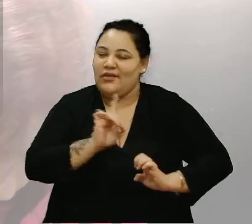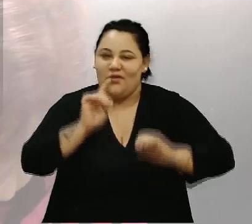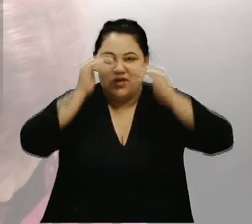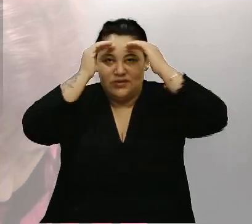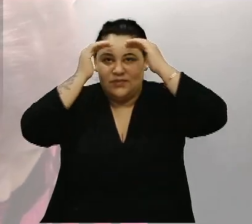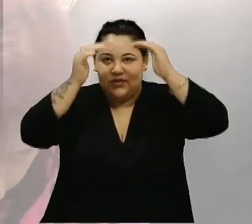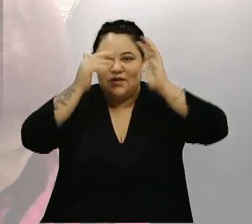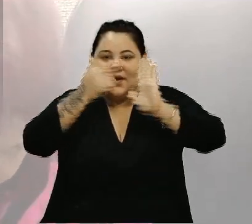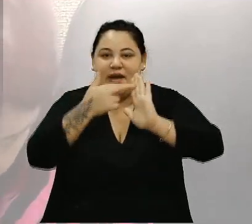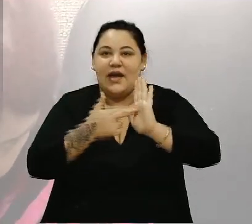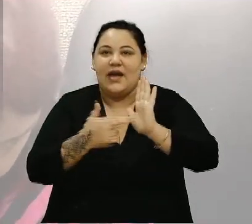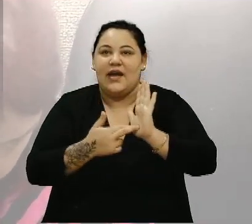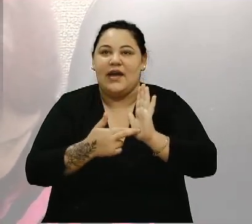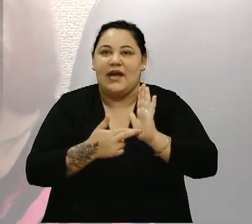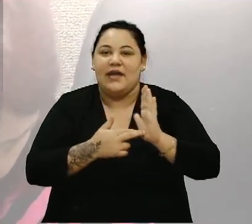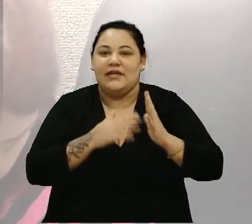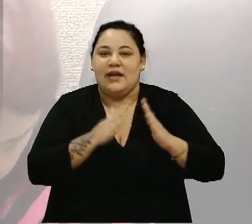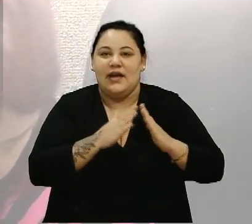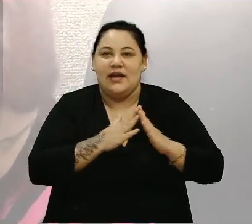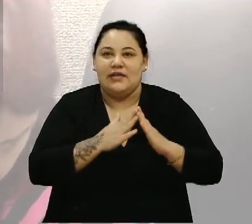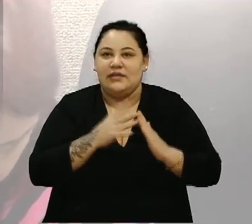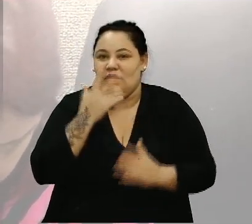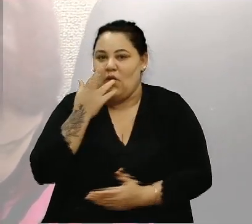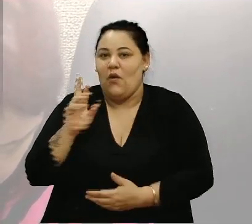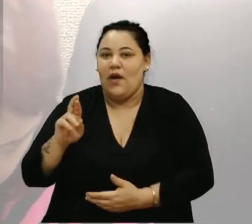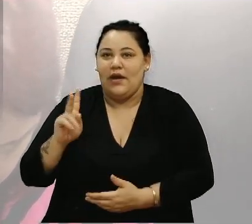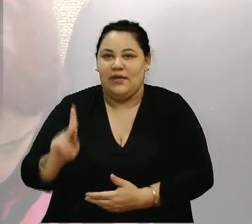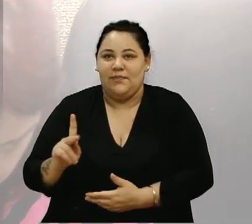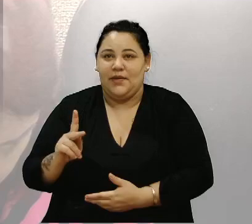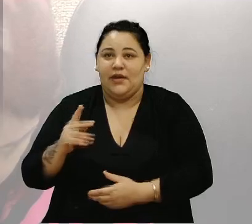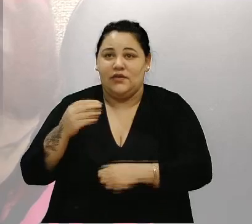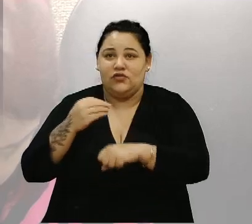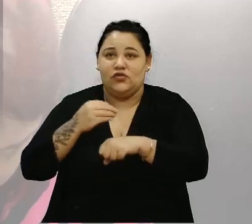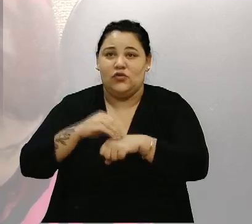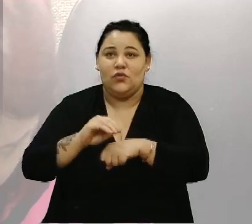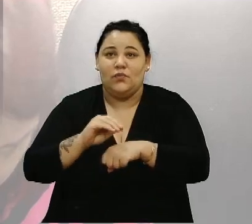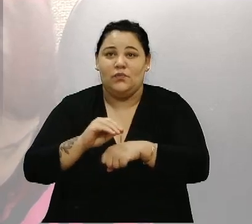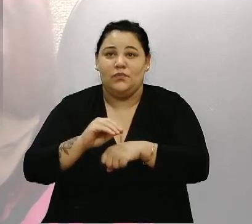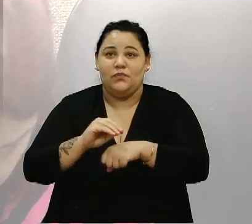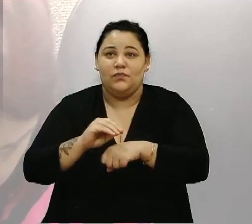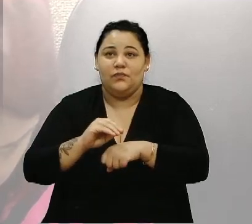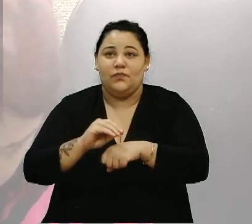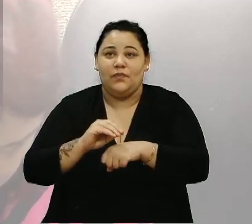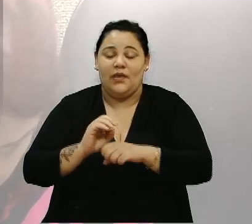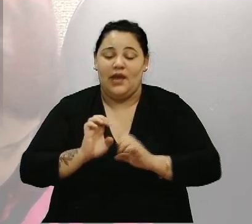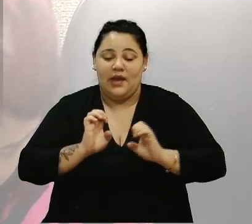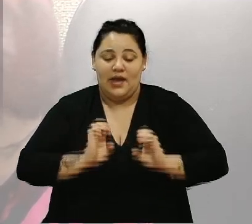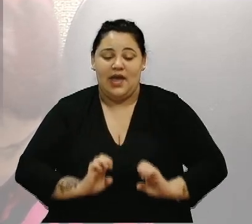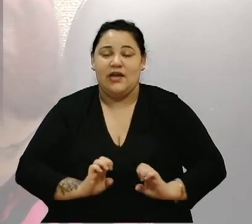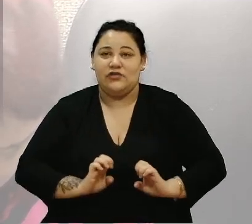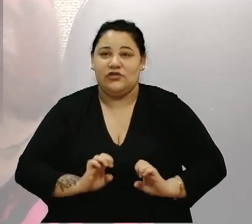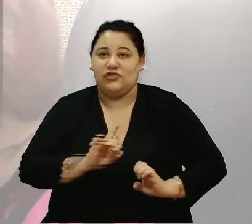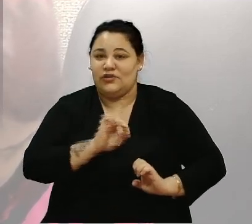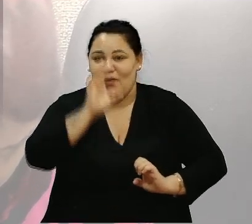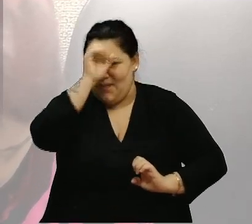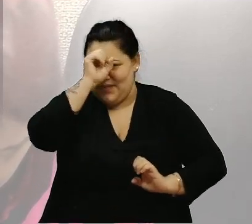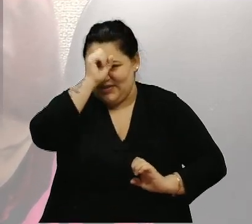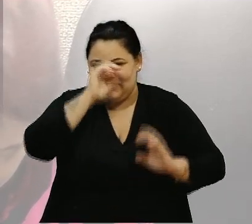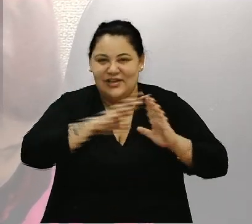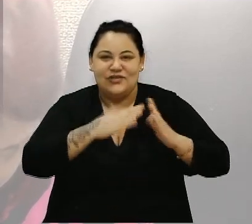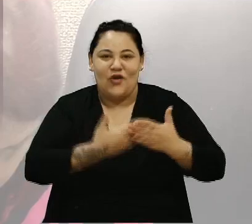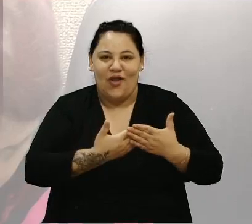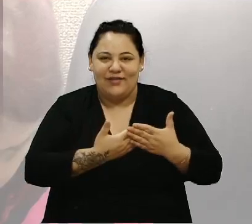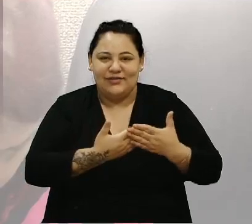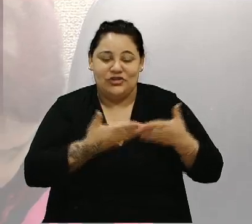da casa, como a RP nos orientou, né? Ética a gente não aprende no colégio, a gente nasce com